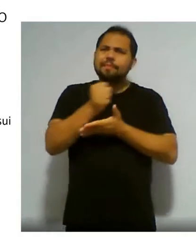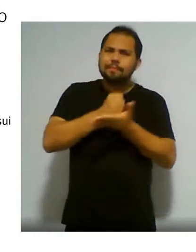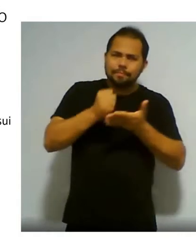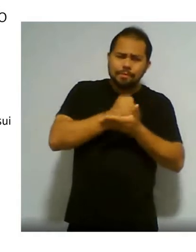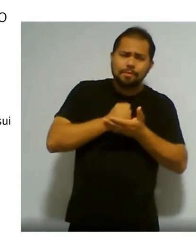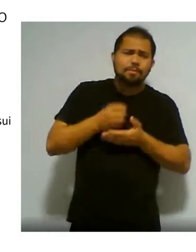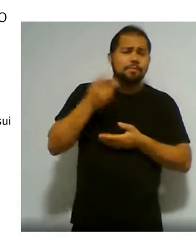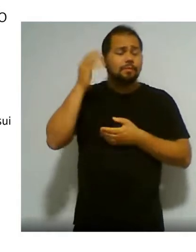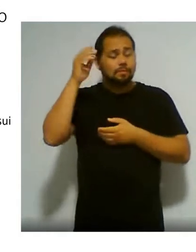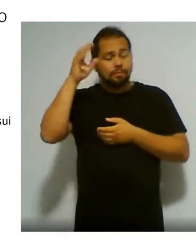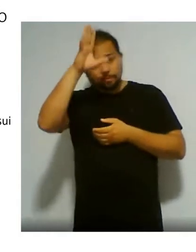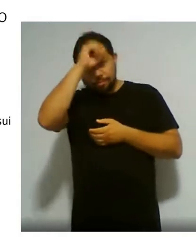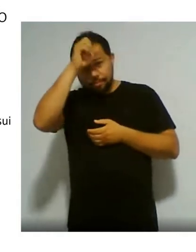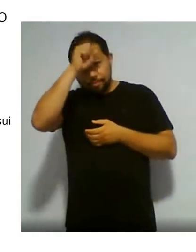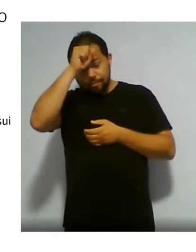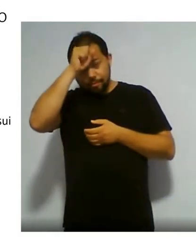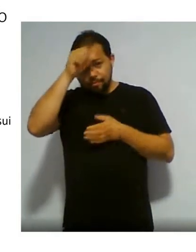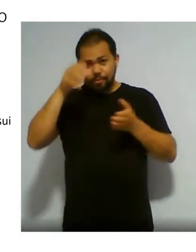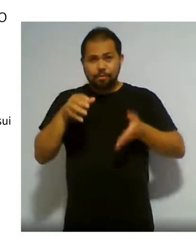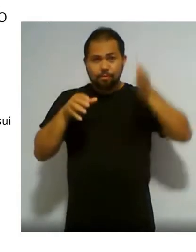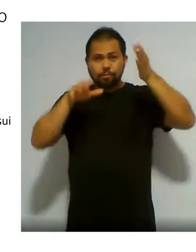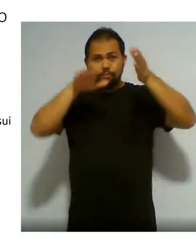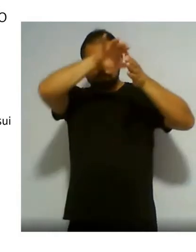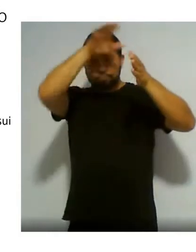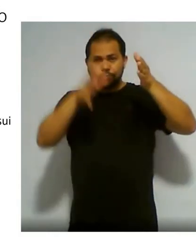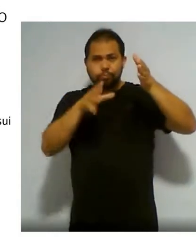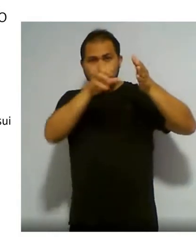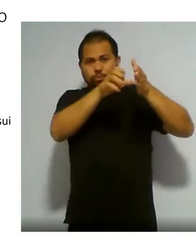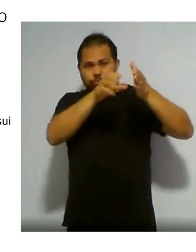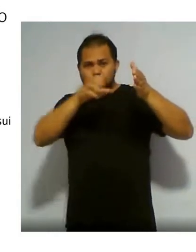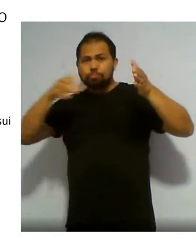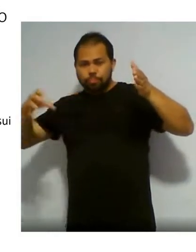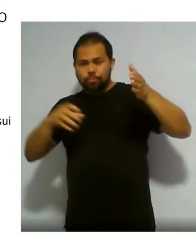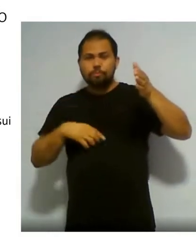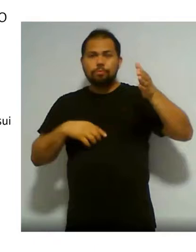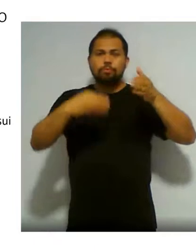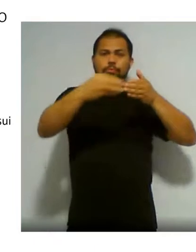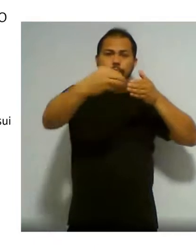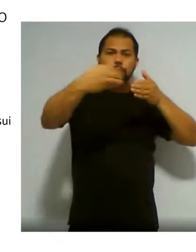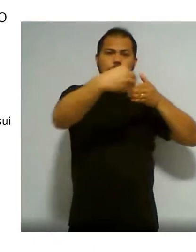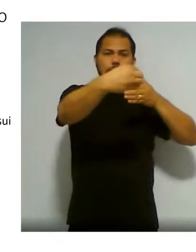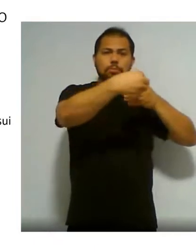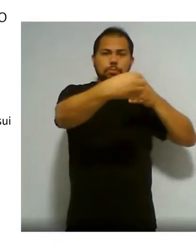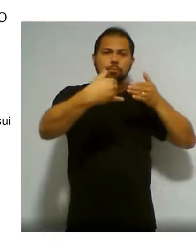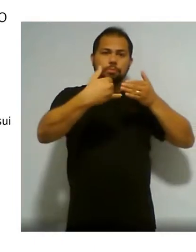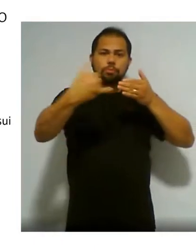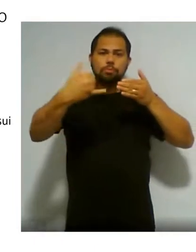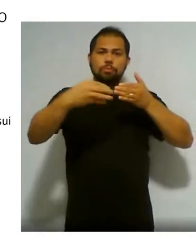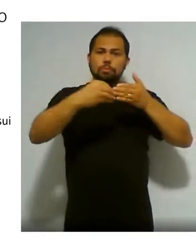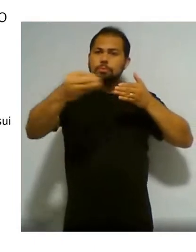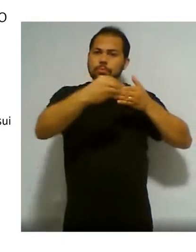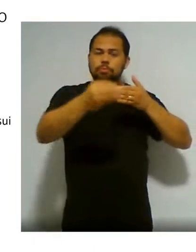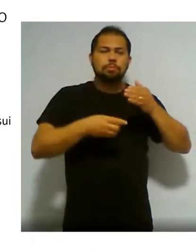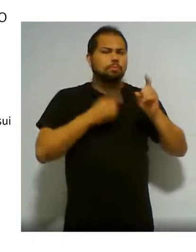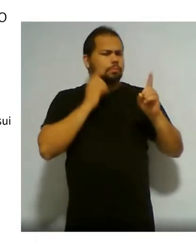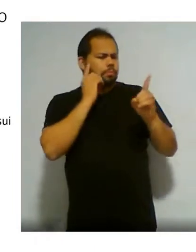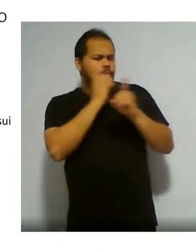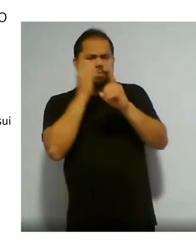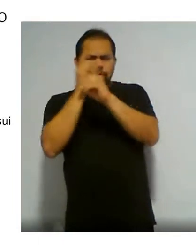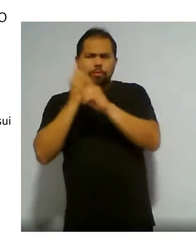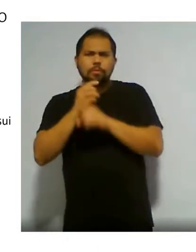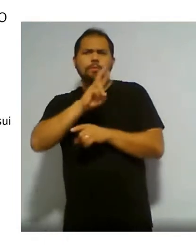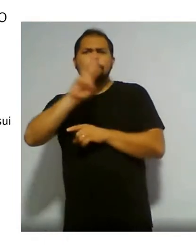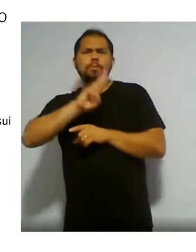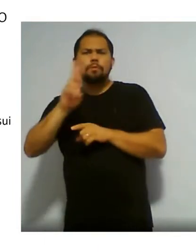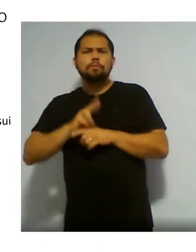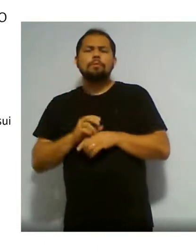A retirar as tampas, a tampa lateral, retirar os cabos, identificar cada cabo, né? De energia, de